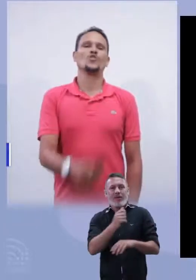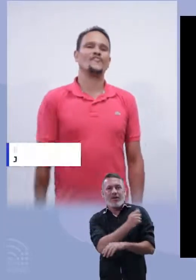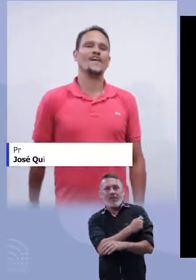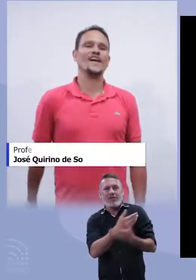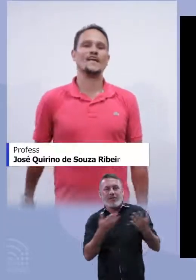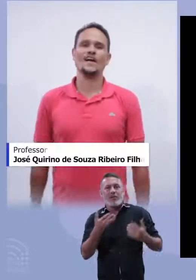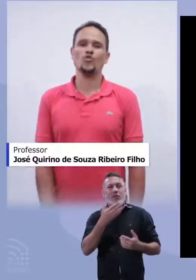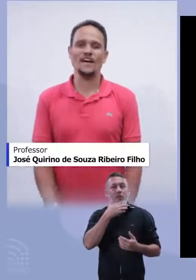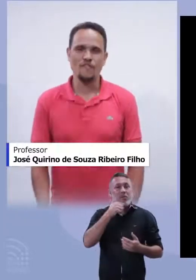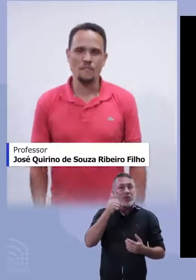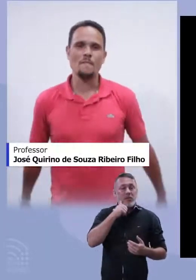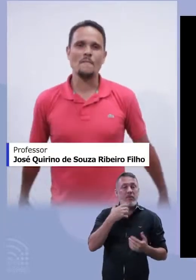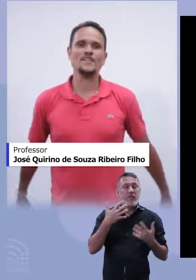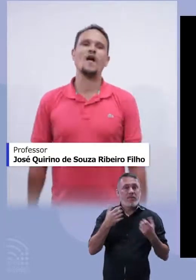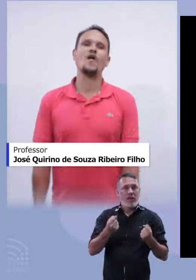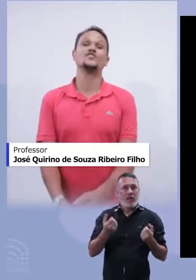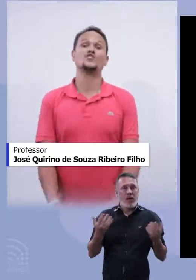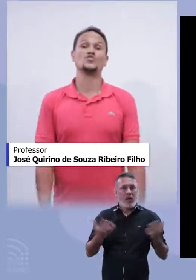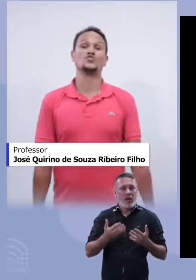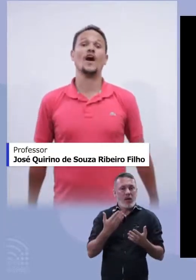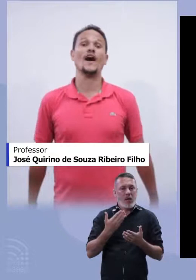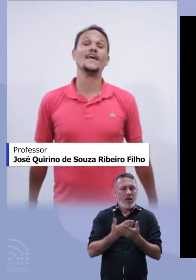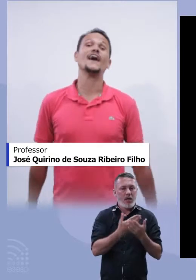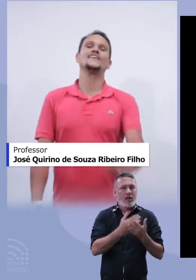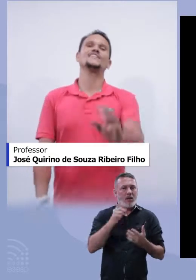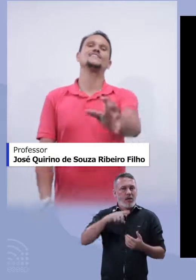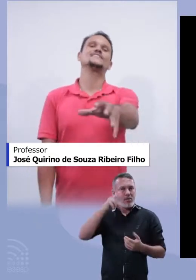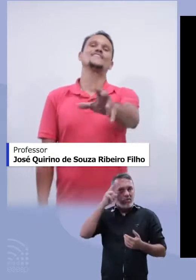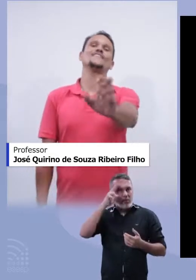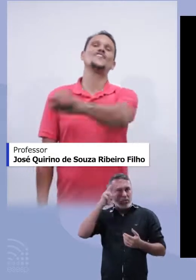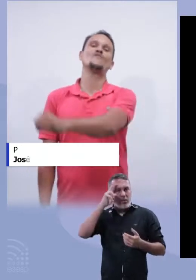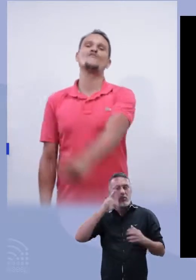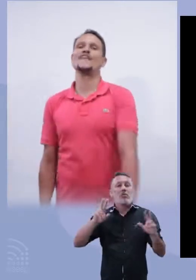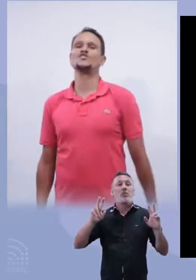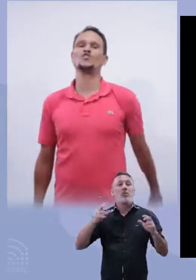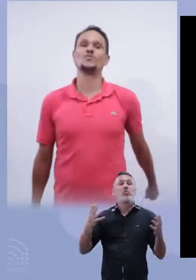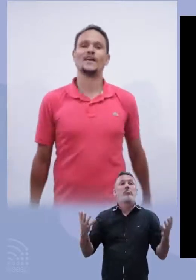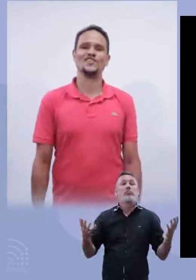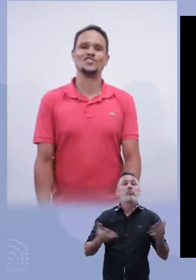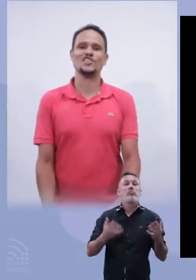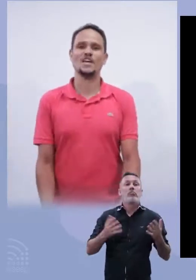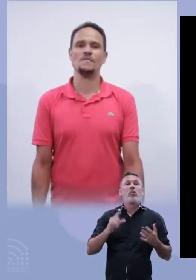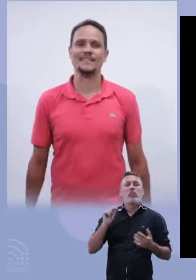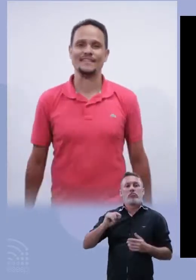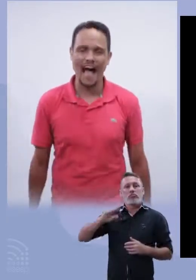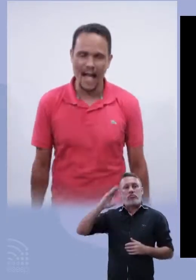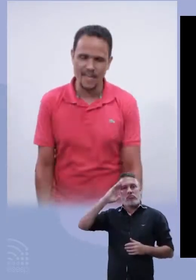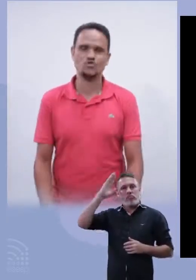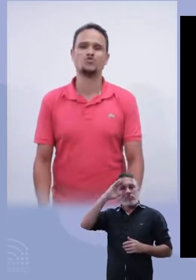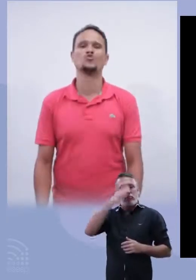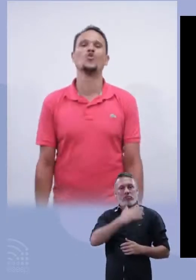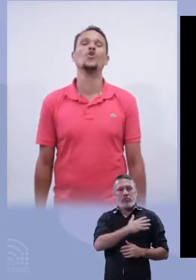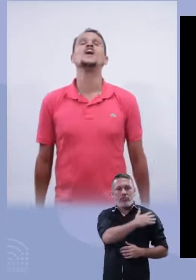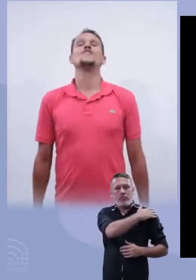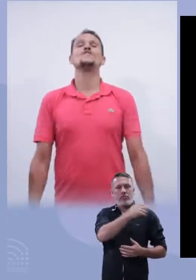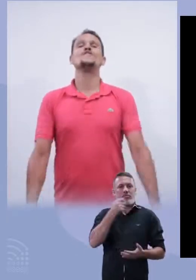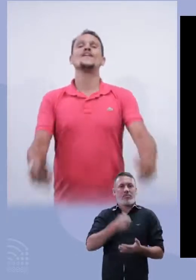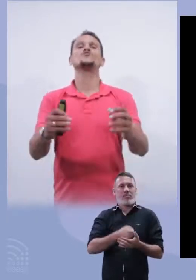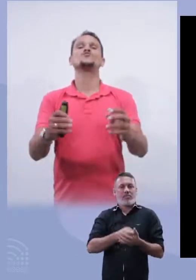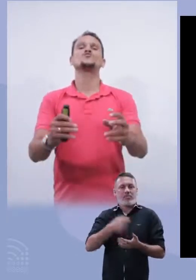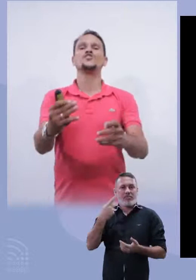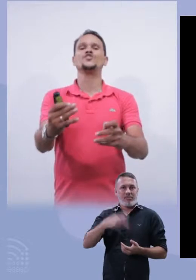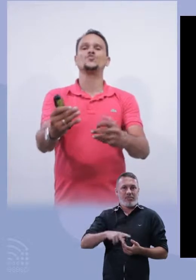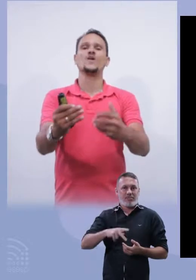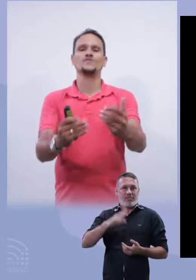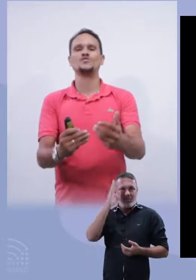Fala aí, meu aluno, fala minha aluna, vamos para mais uma aula de história e desta vez nós vamos falar sobre regime militar. Isso! Nós vamos